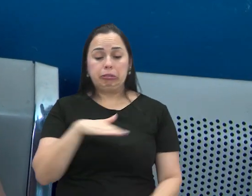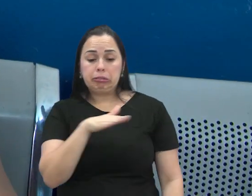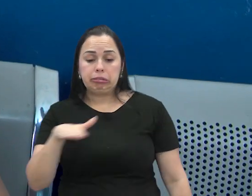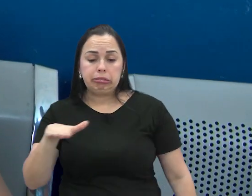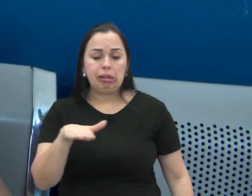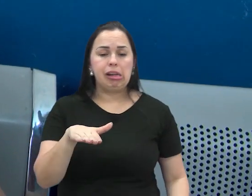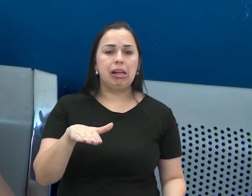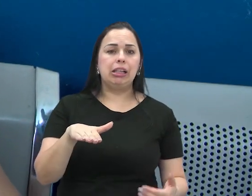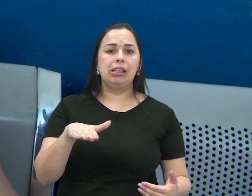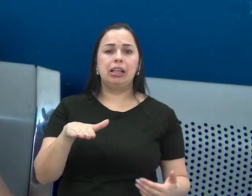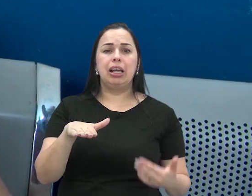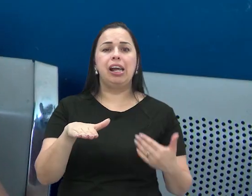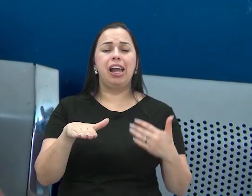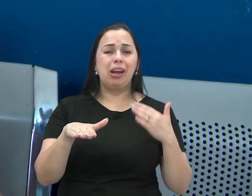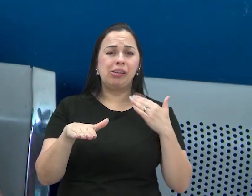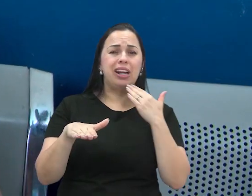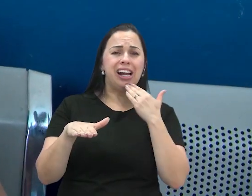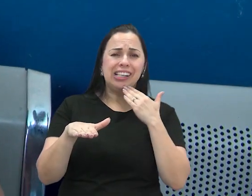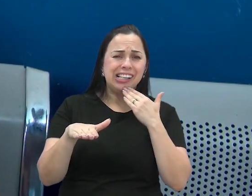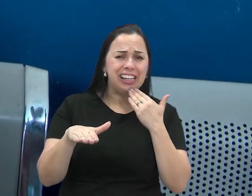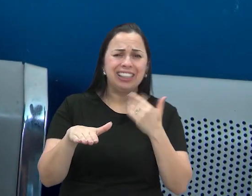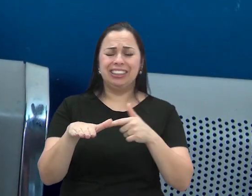vem, chega aqui na rodoviária todo molhado.